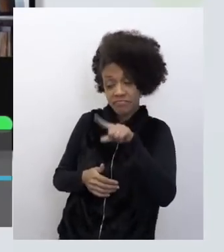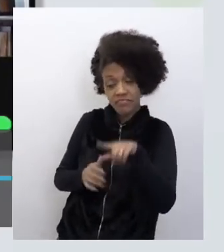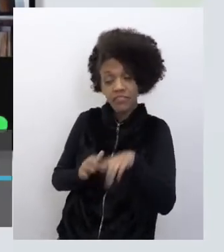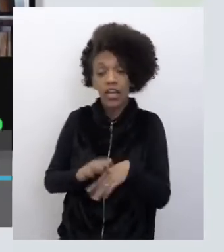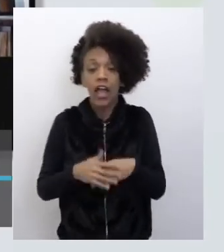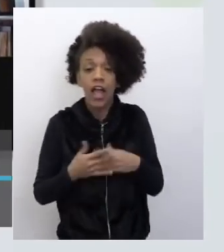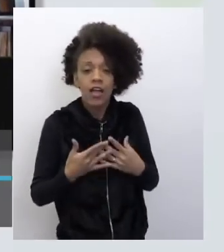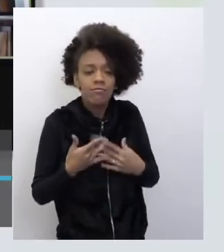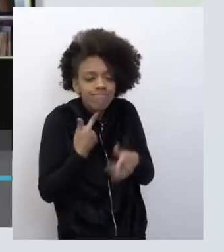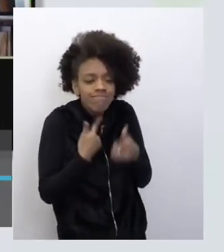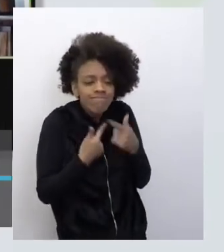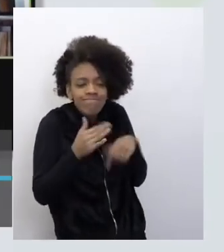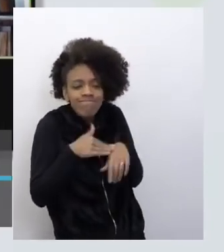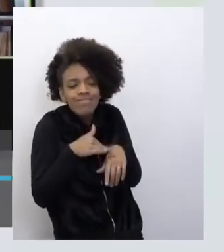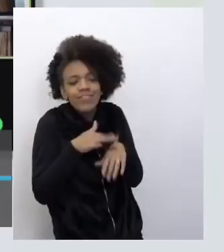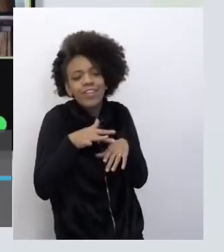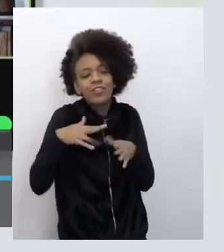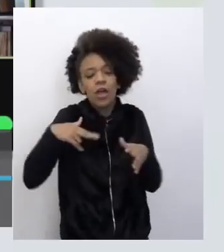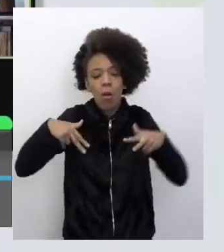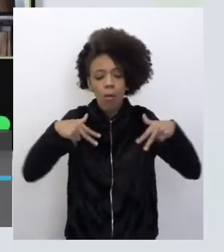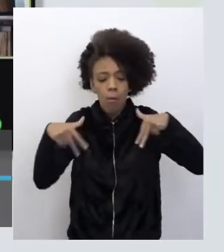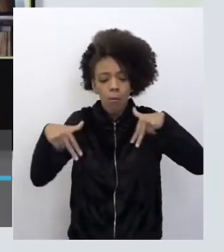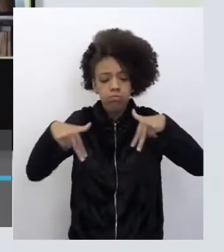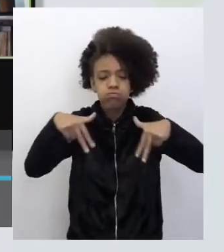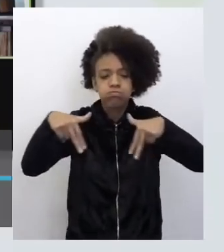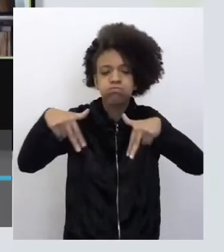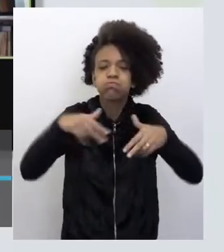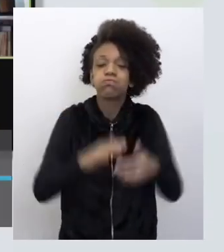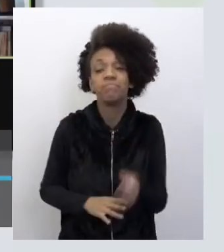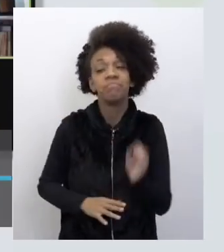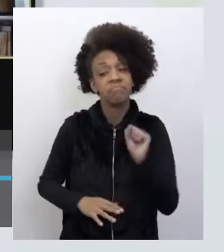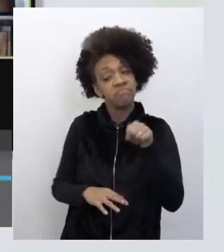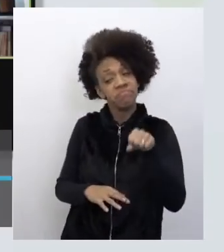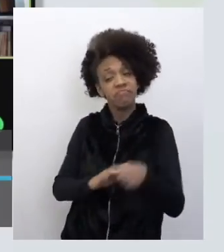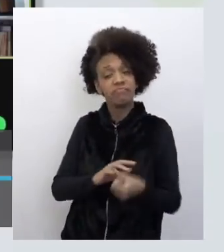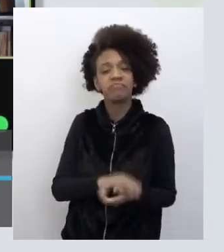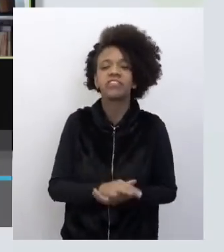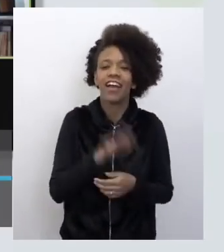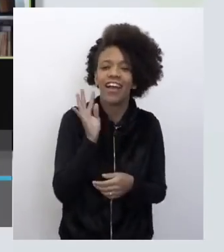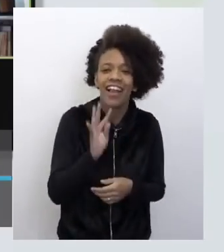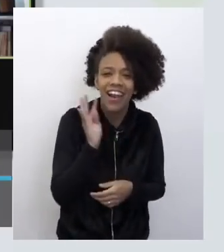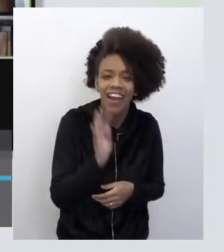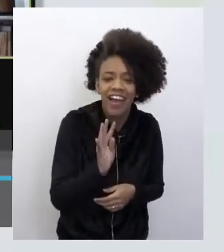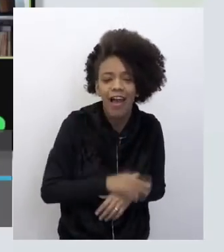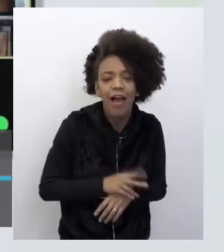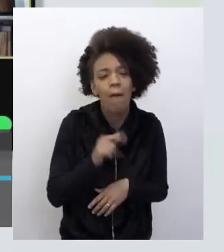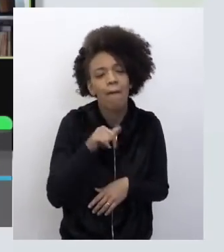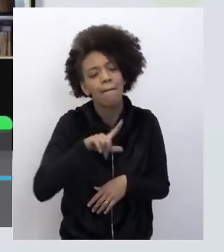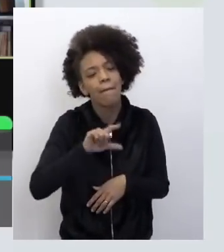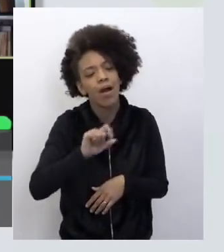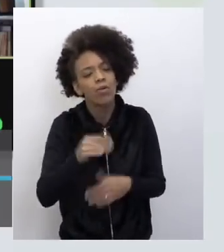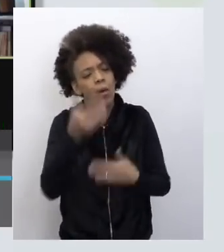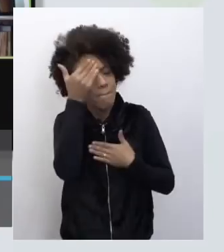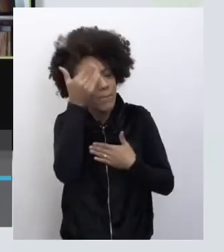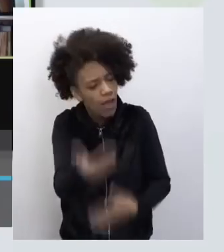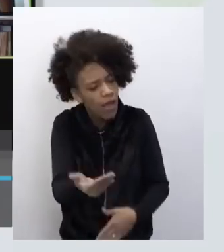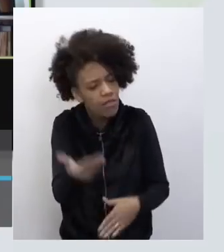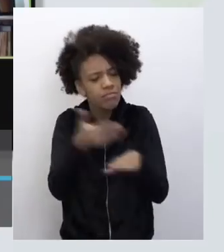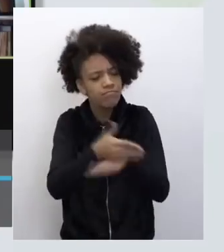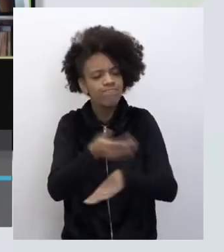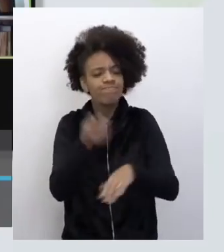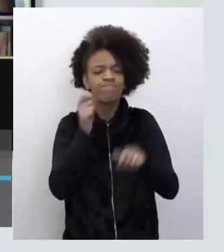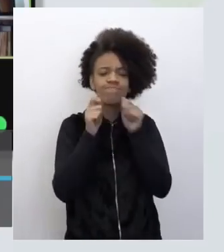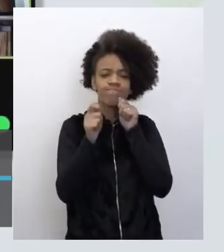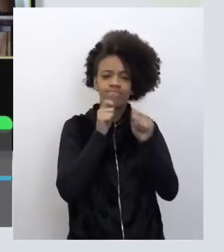mais vontade de transitar, né? Isso. Legal, Paulo. Muito obrigada pela sua entrevista,